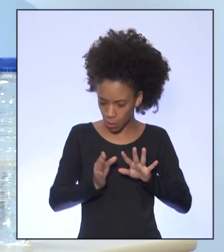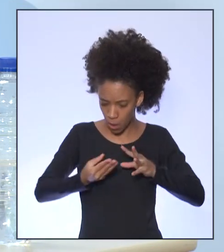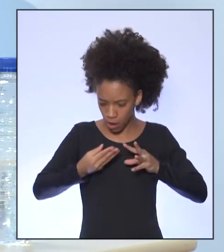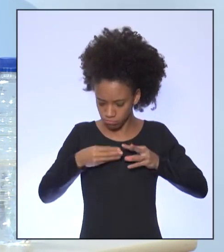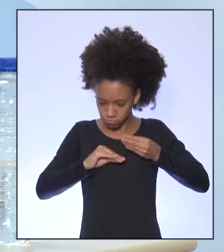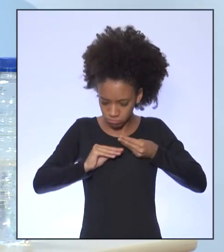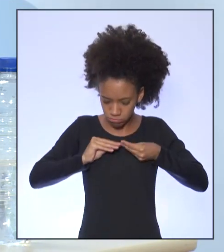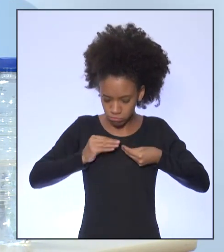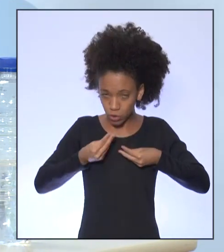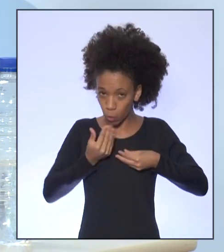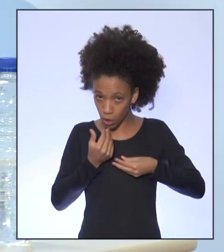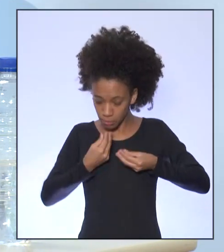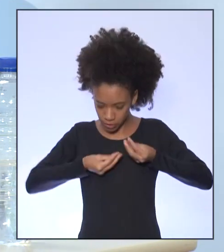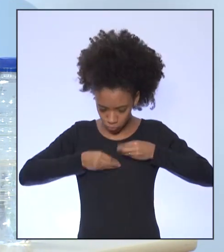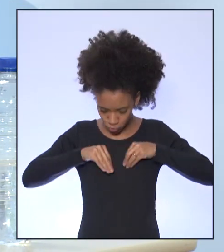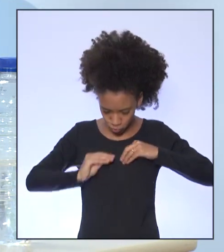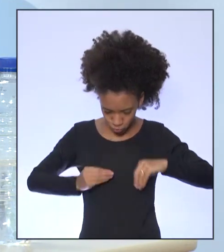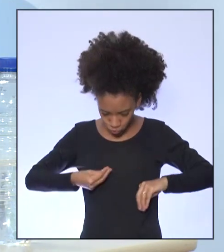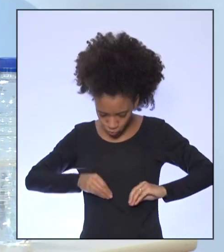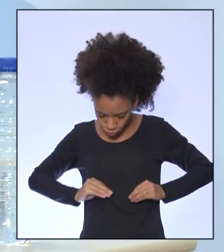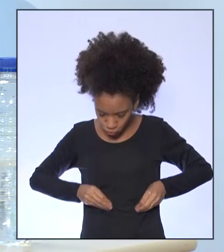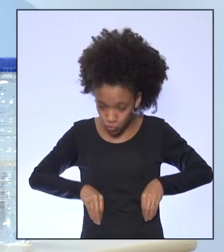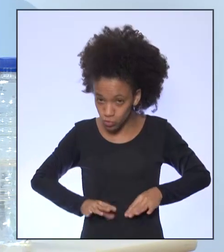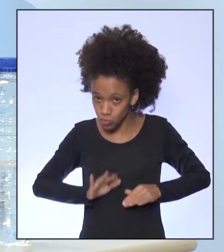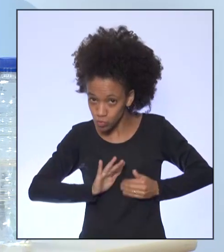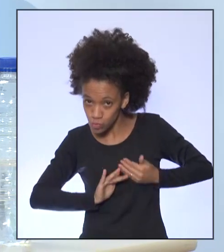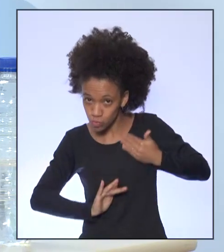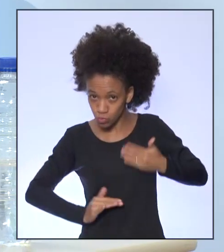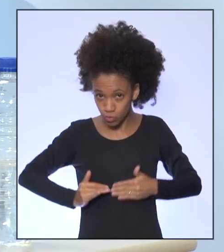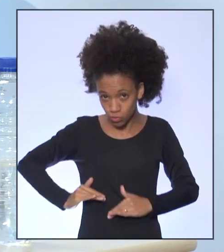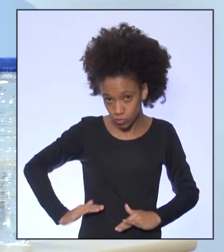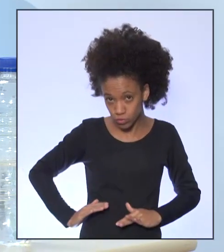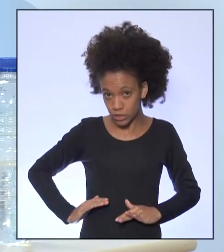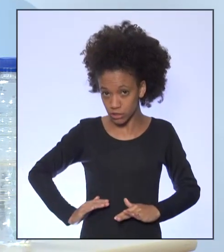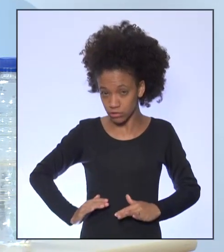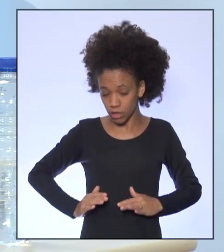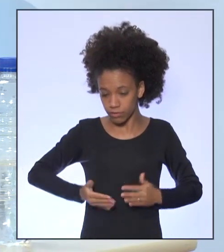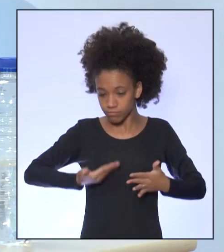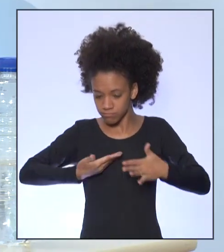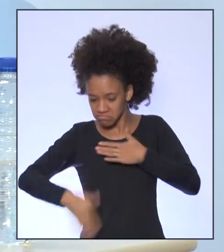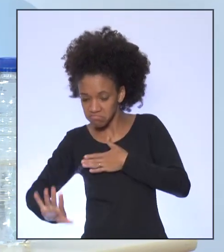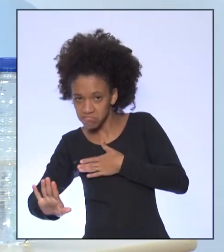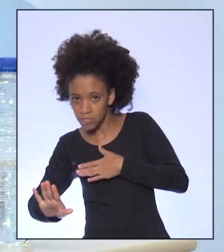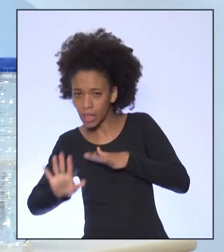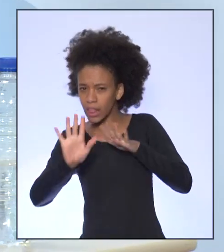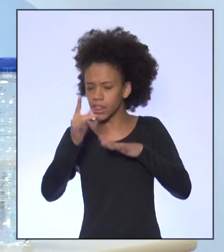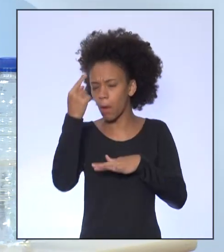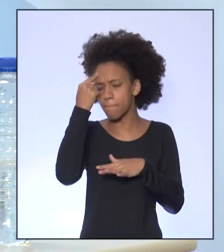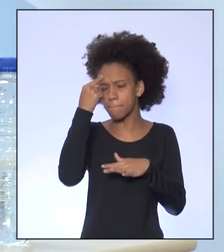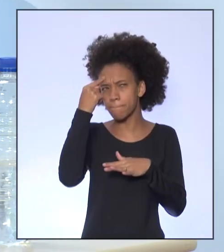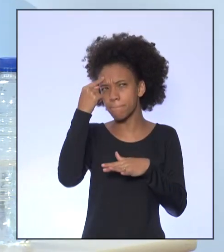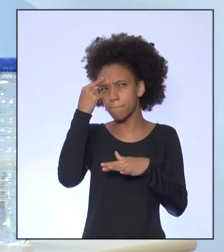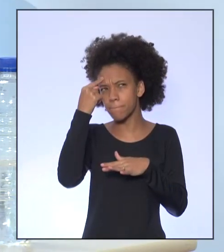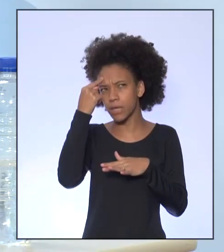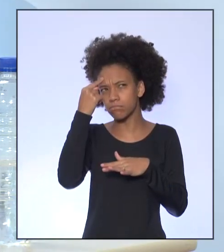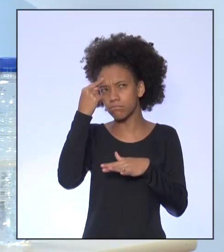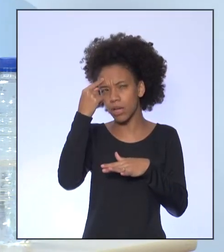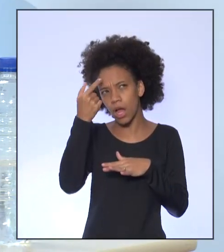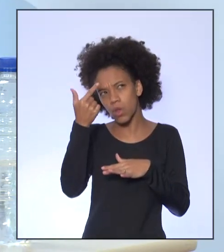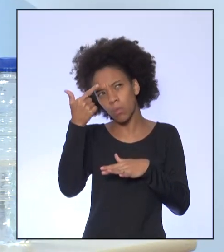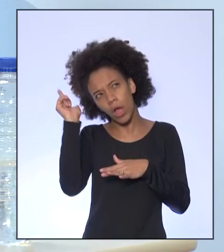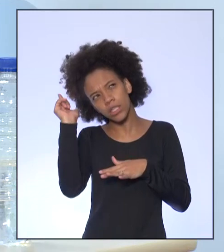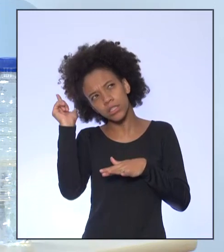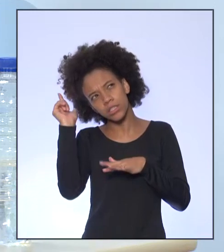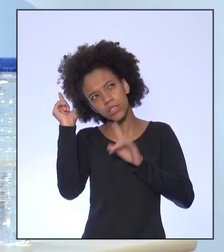vai absorver para pegar as vitaminas e tal, e outra parte meu corpo vai mandar embora. Então, se eu pensar no antes e no depois, a composição